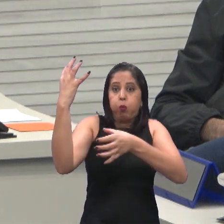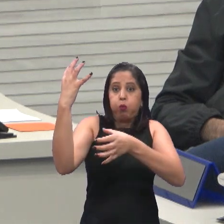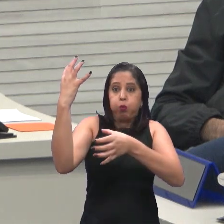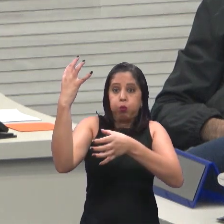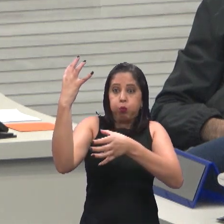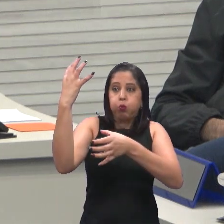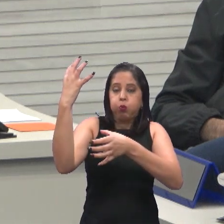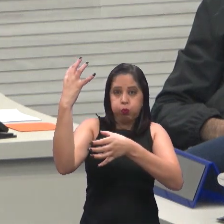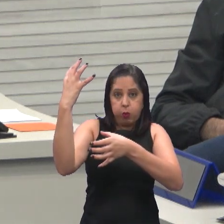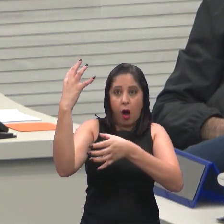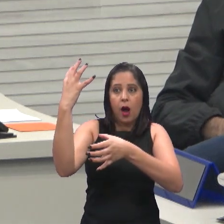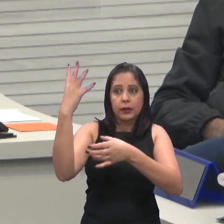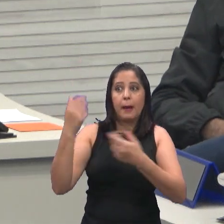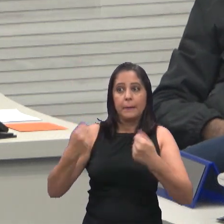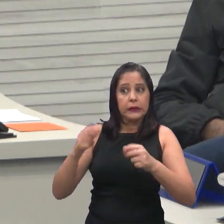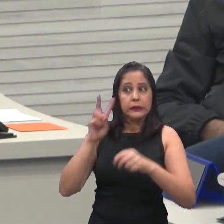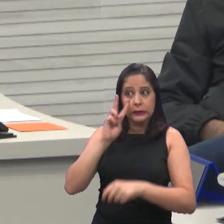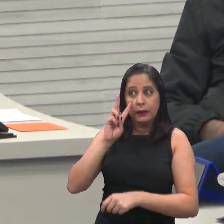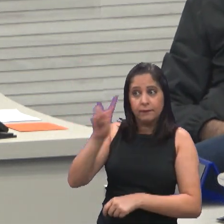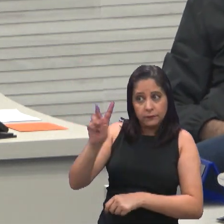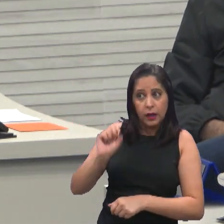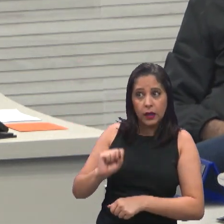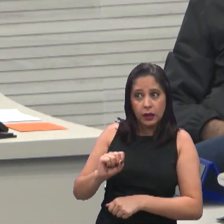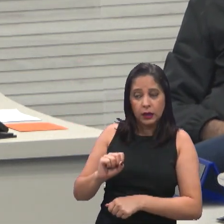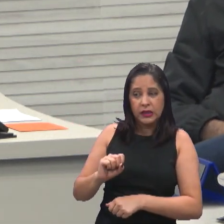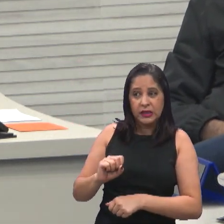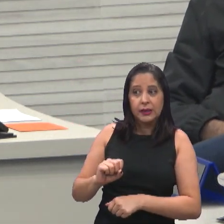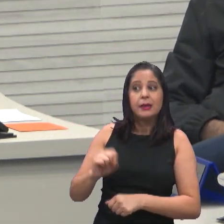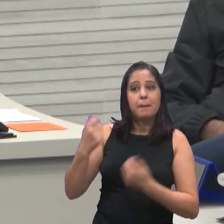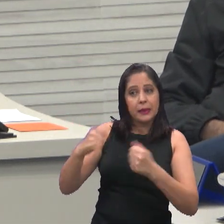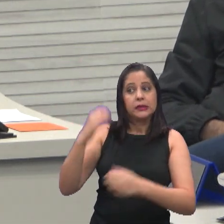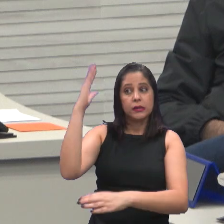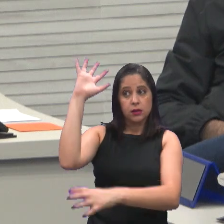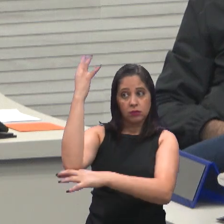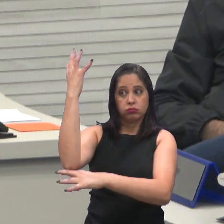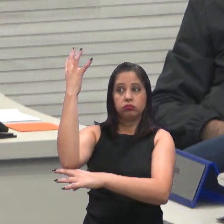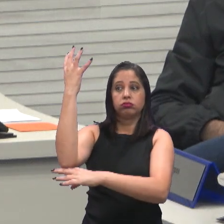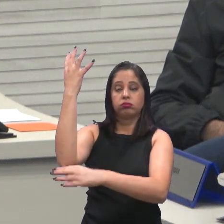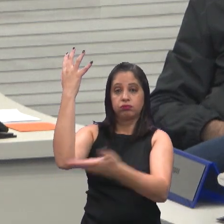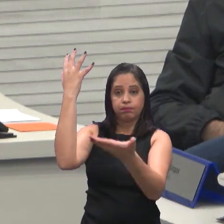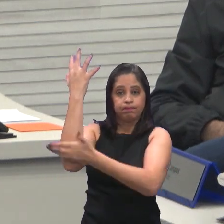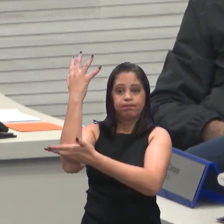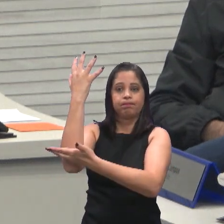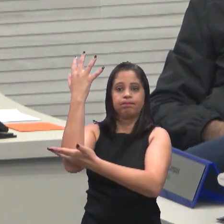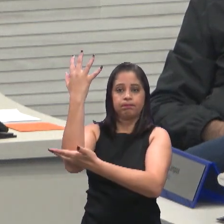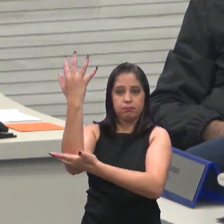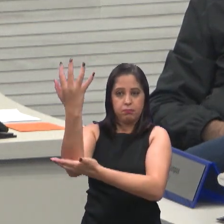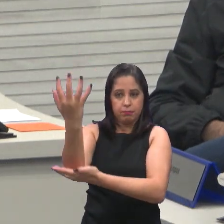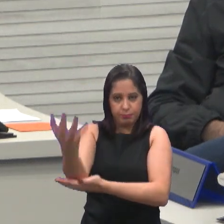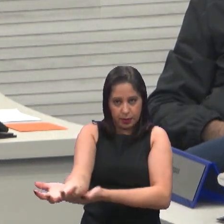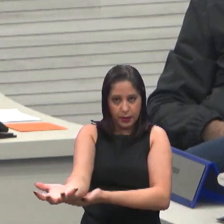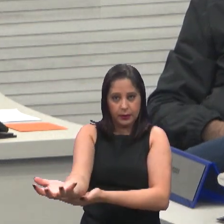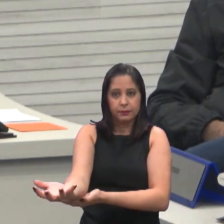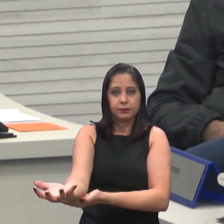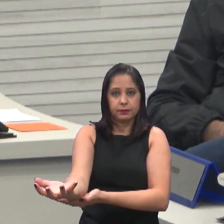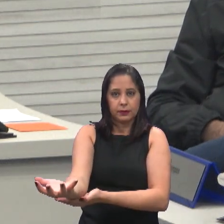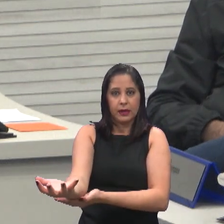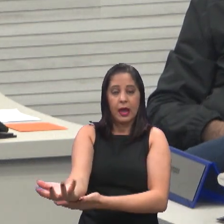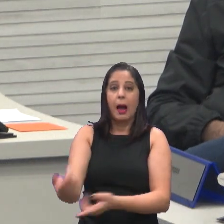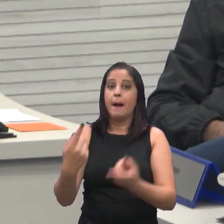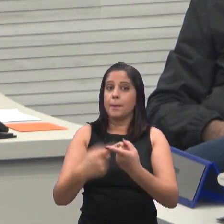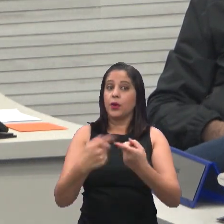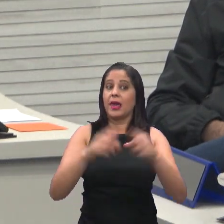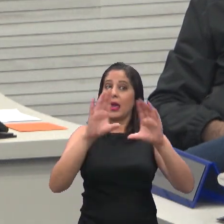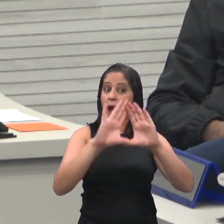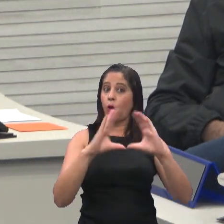das árvores que têm laudo, né, fazer a supressão para que o povo, a comunidade, ela tenha acessibilidade,